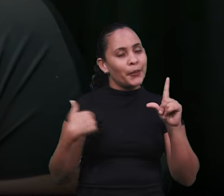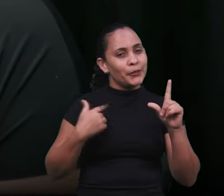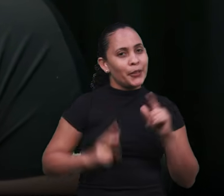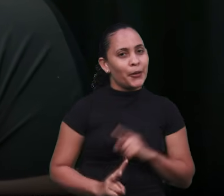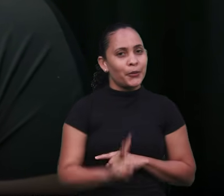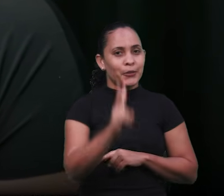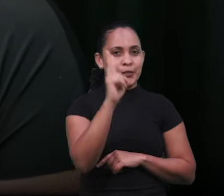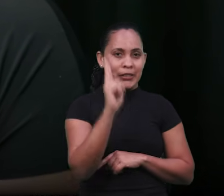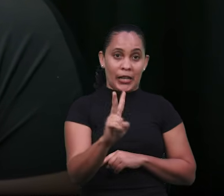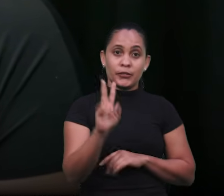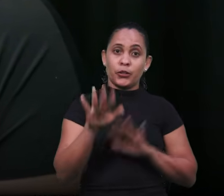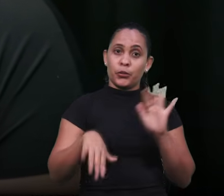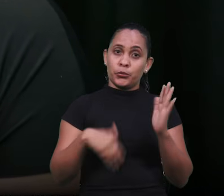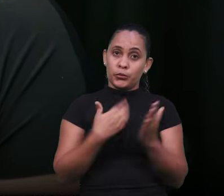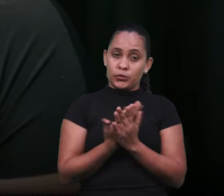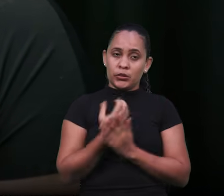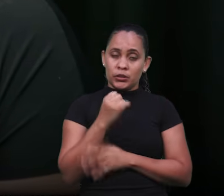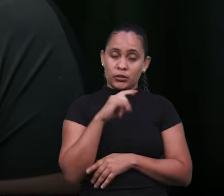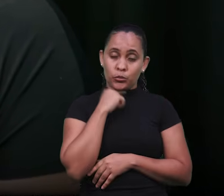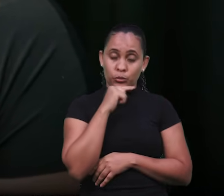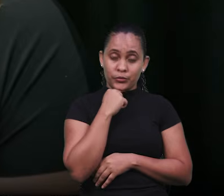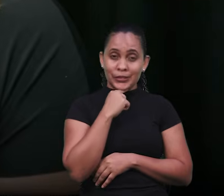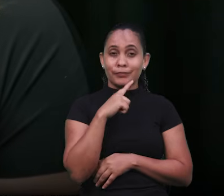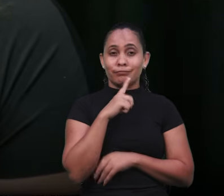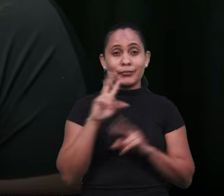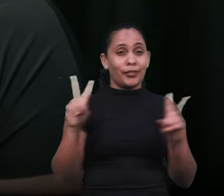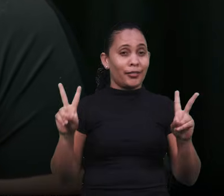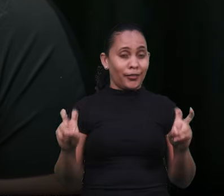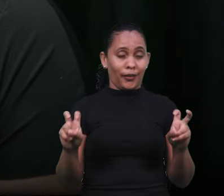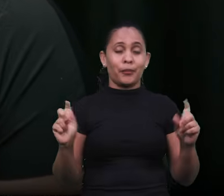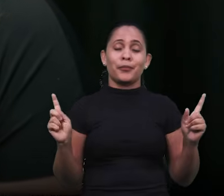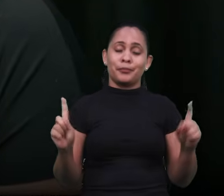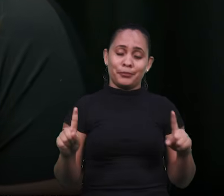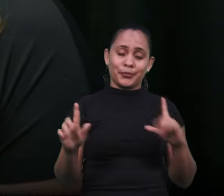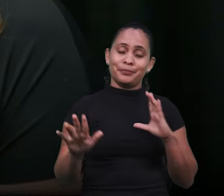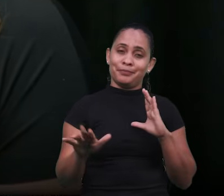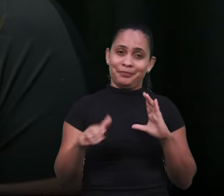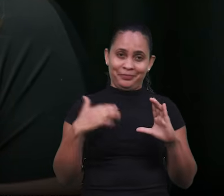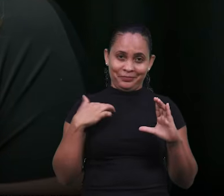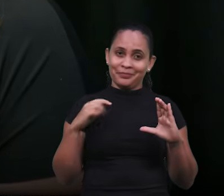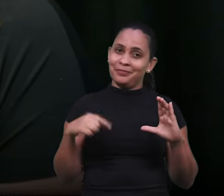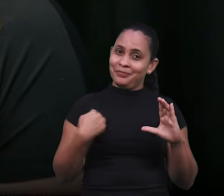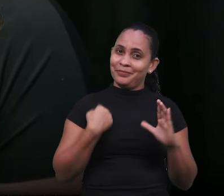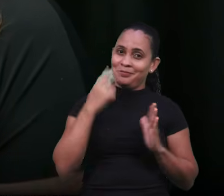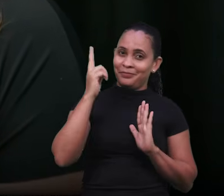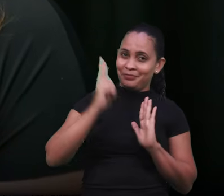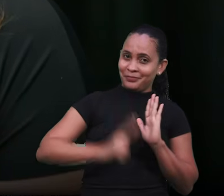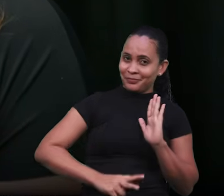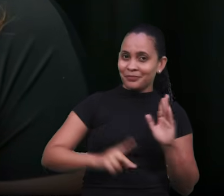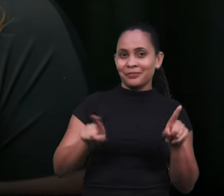Vamos dar continuidade a alguns estudos. Teve dúvidas, temas, coloca aqui nos comentários que nós vamos estar